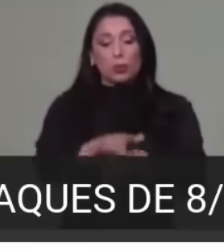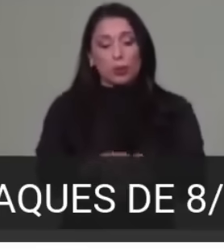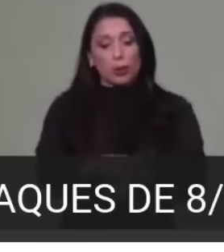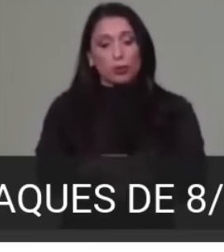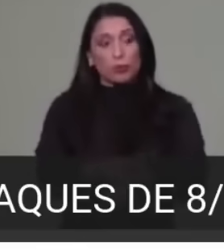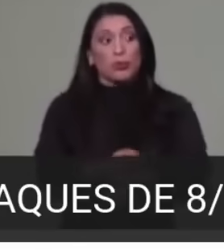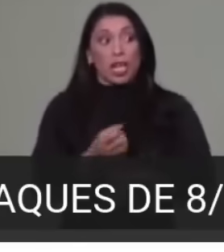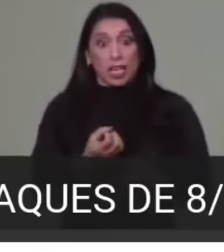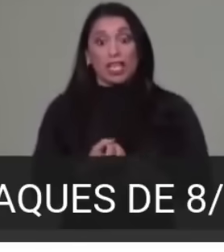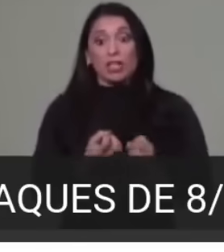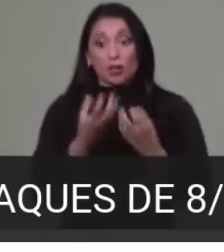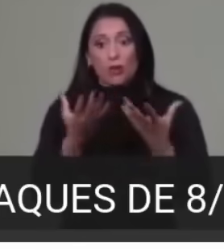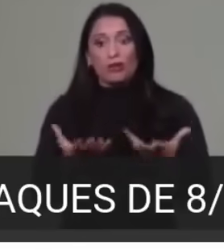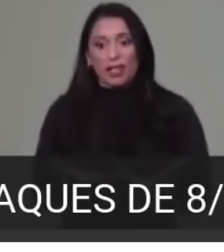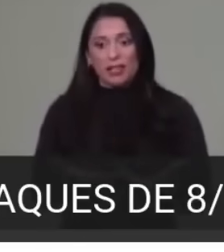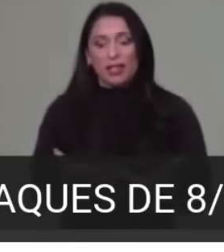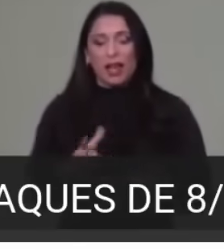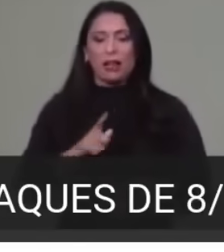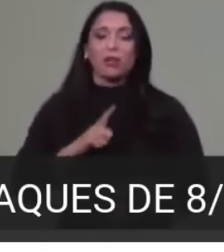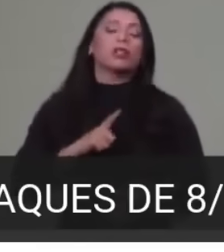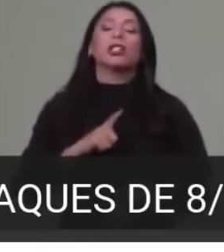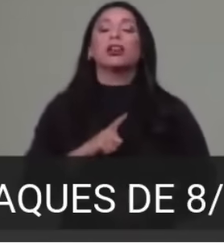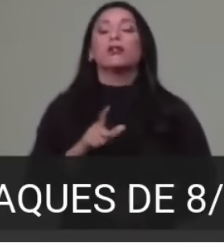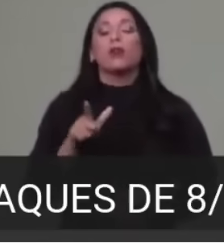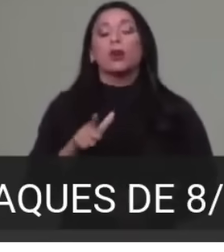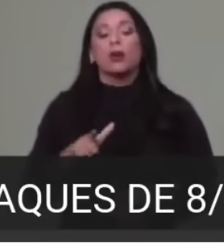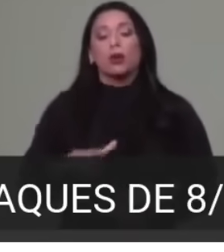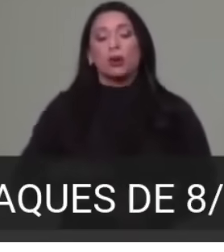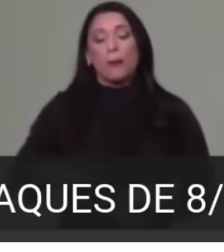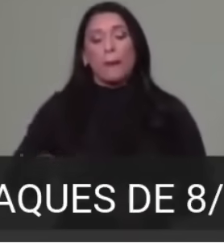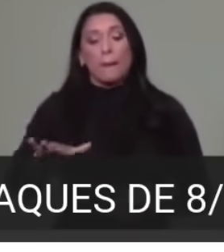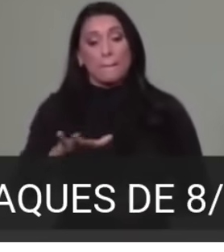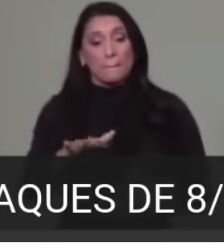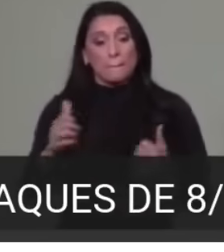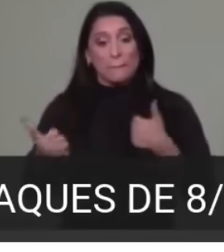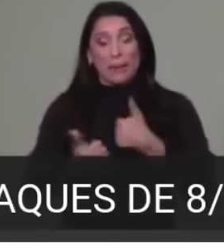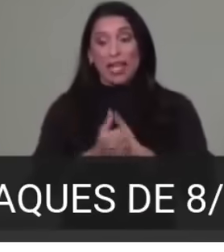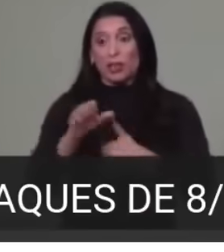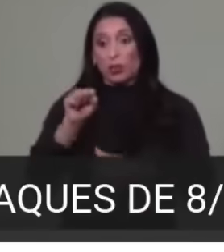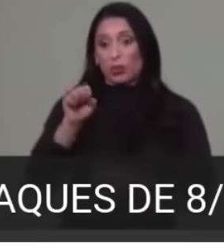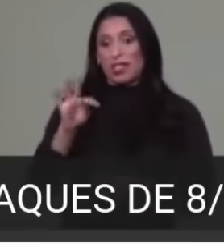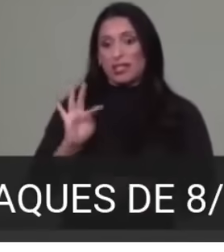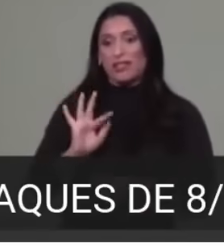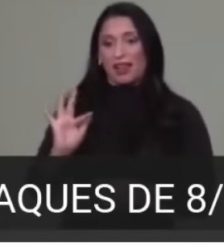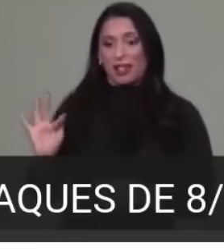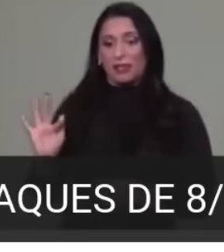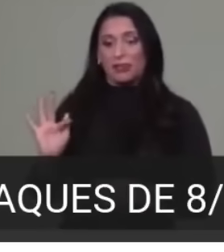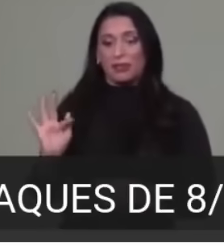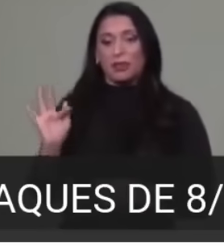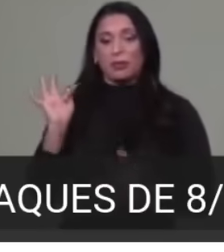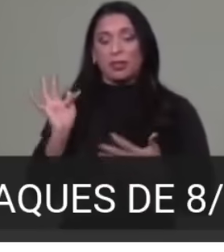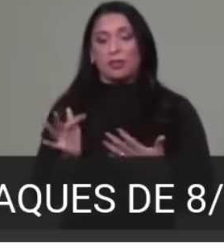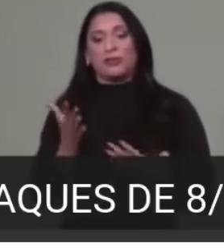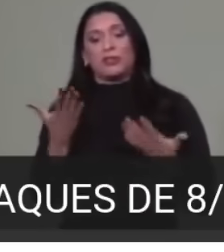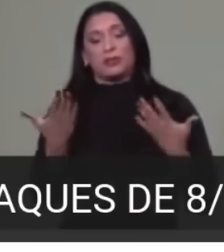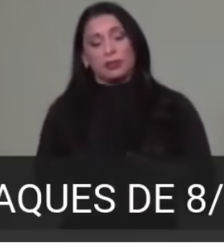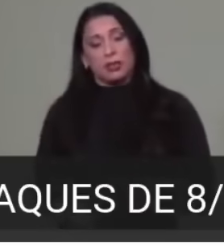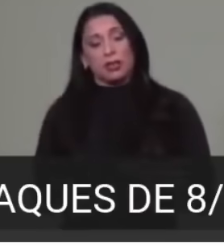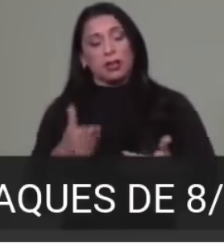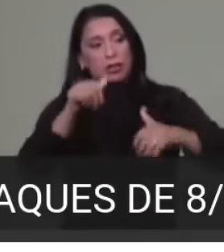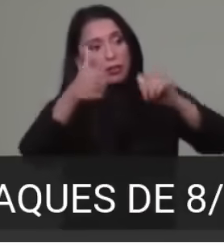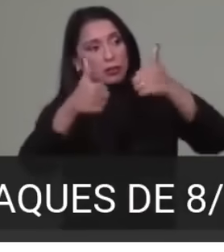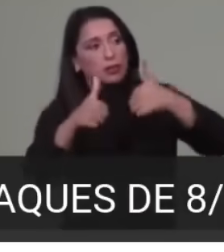confessar no que fizeram todo um reconhecimento próximo ao Supremo Tribunal Federal é para verificar